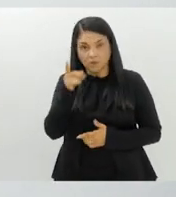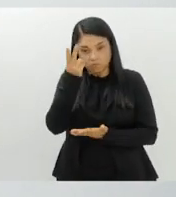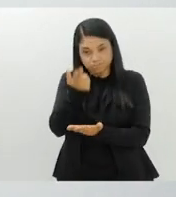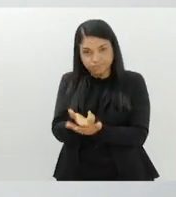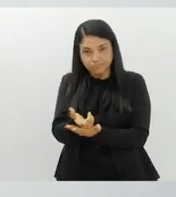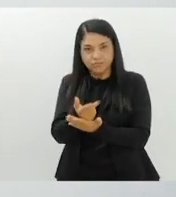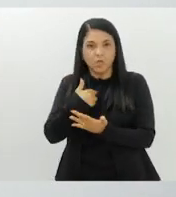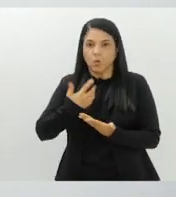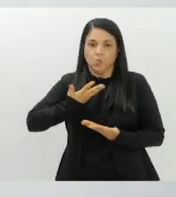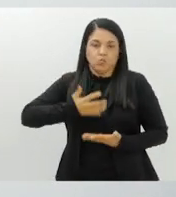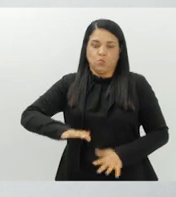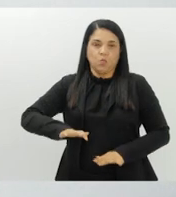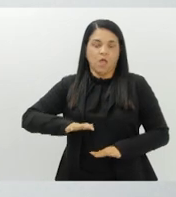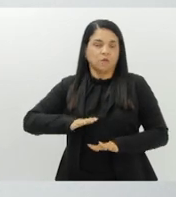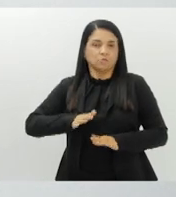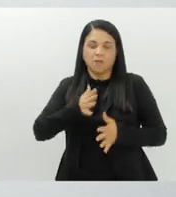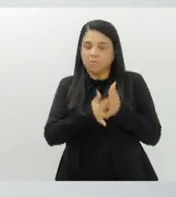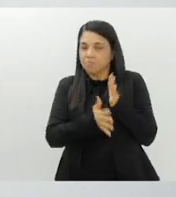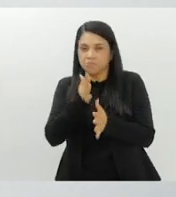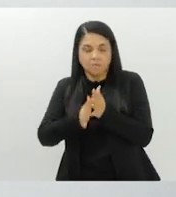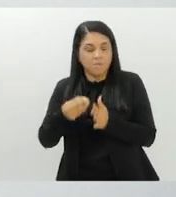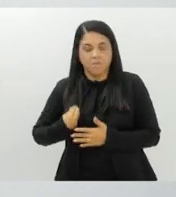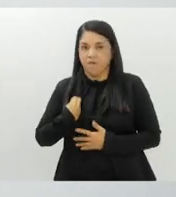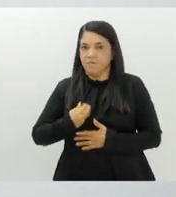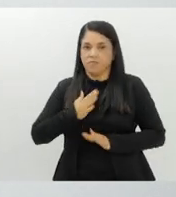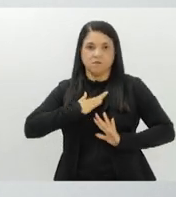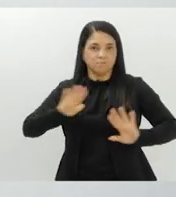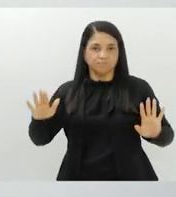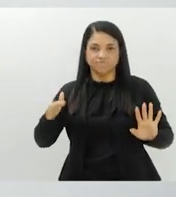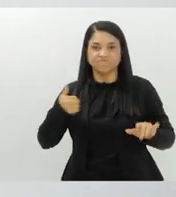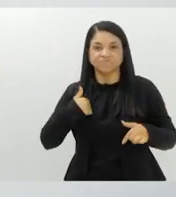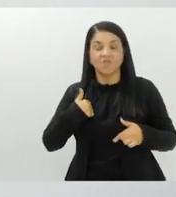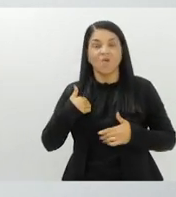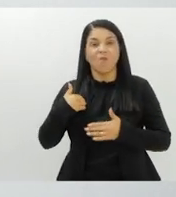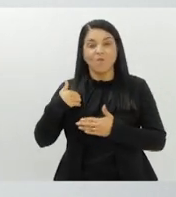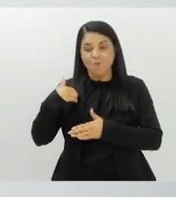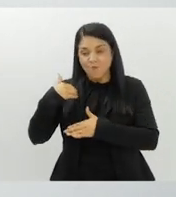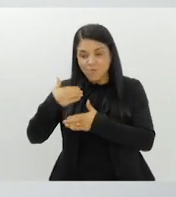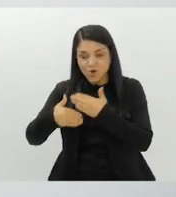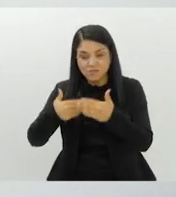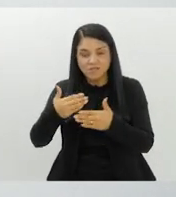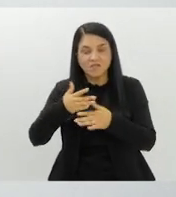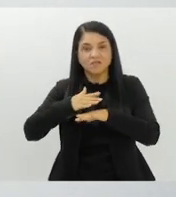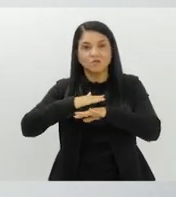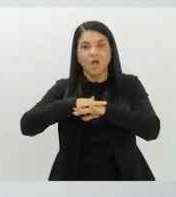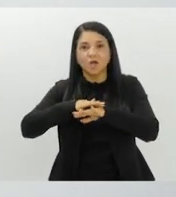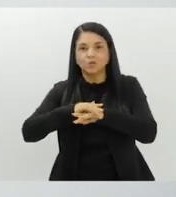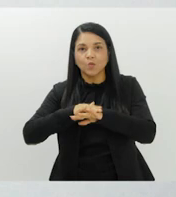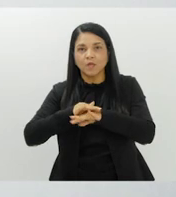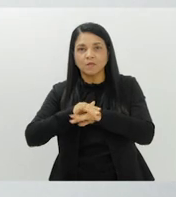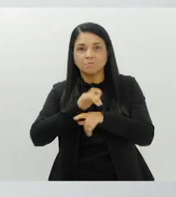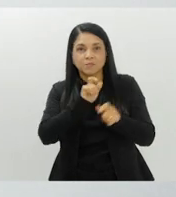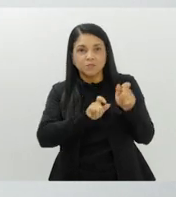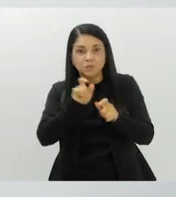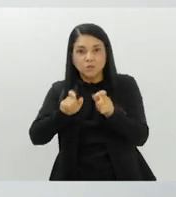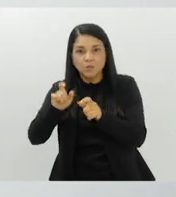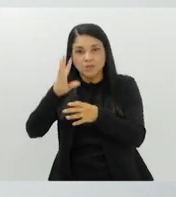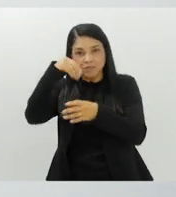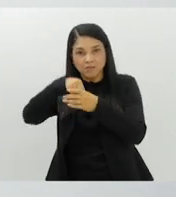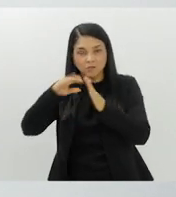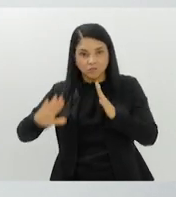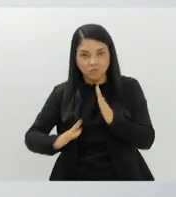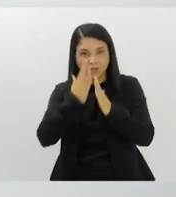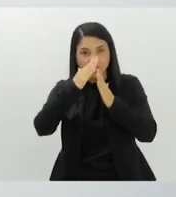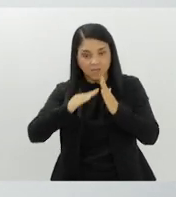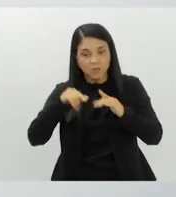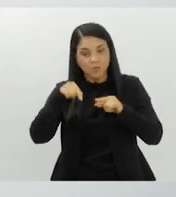quero mais tormento na nossa vida. Então, é como esse processo de adoecimento está relacionado com as nossas